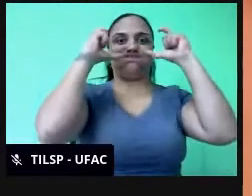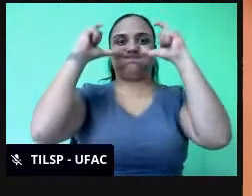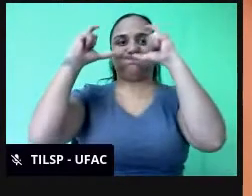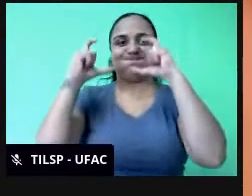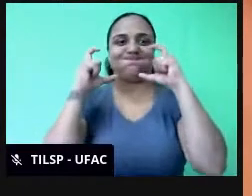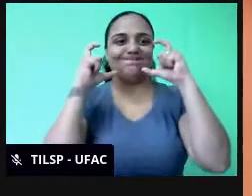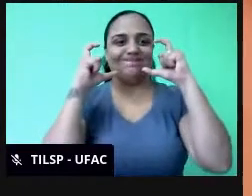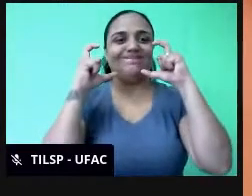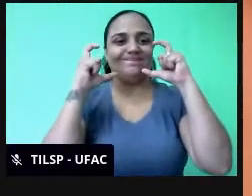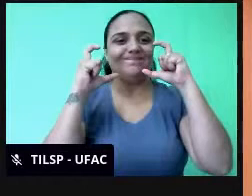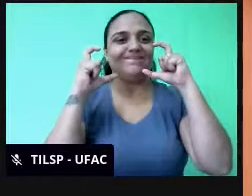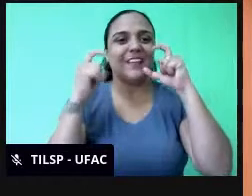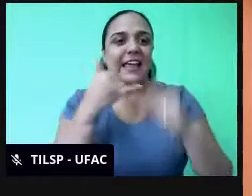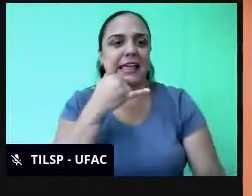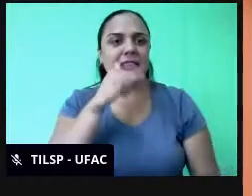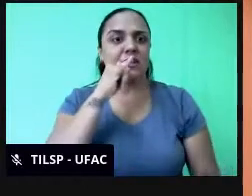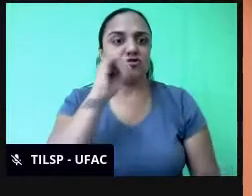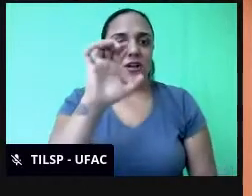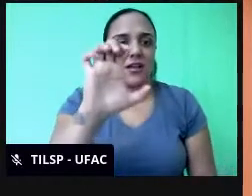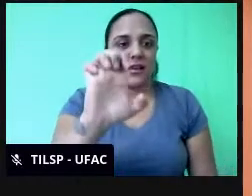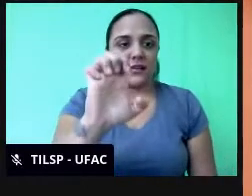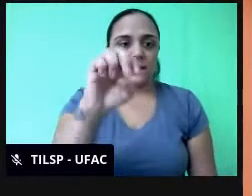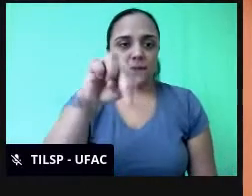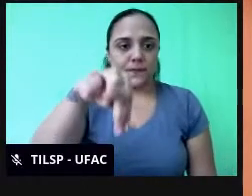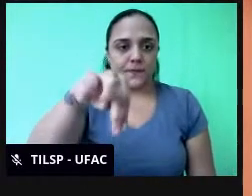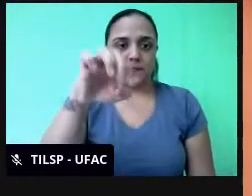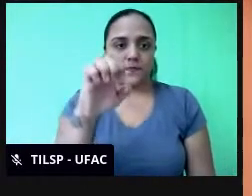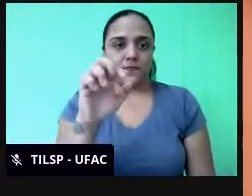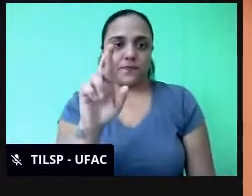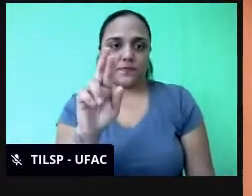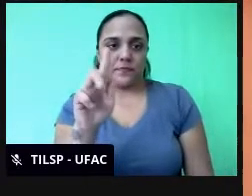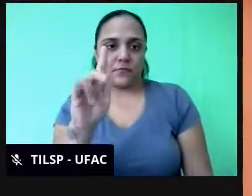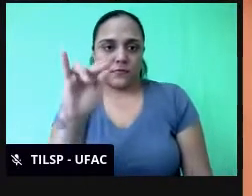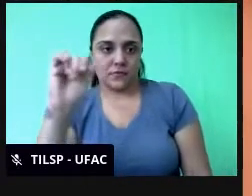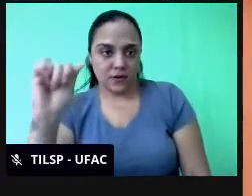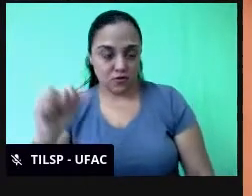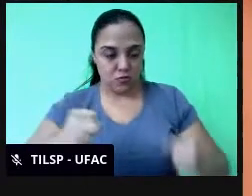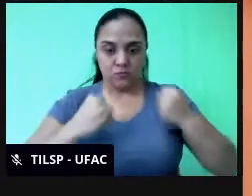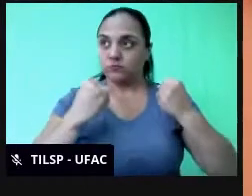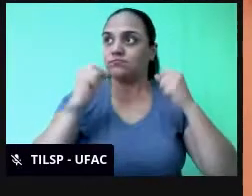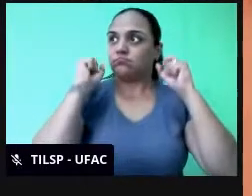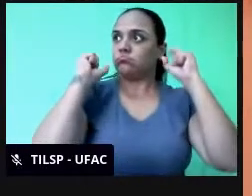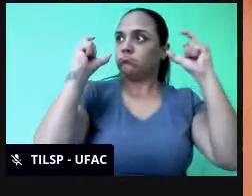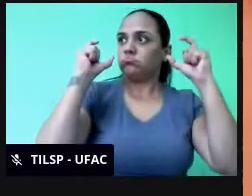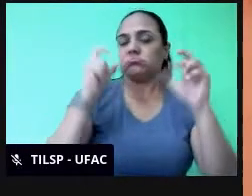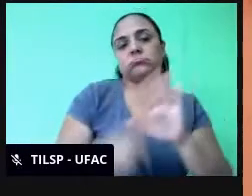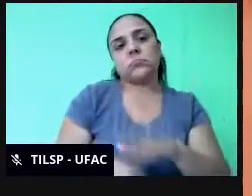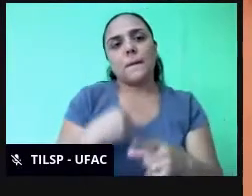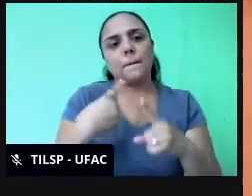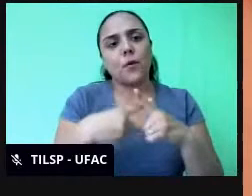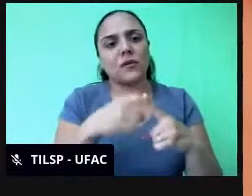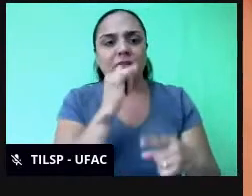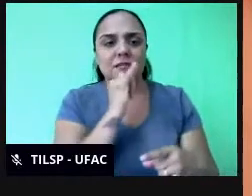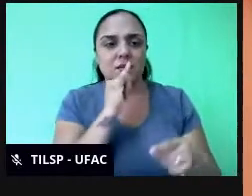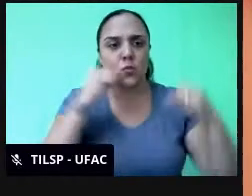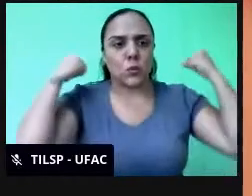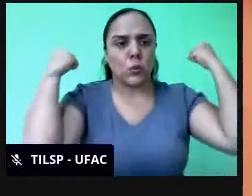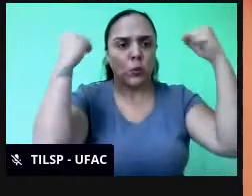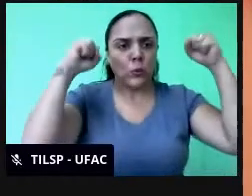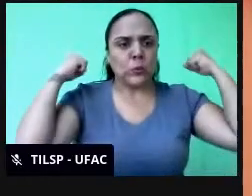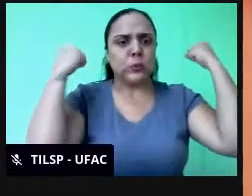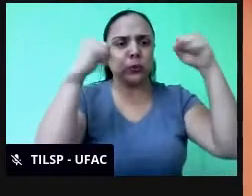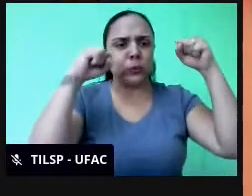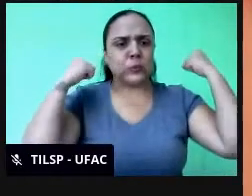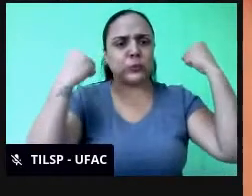em modalidades esportivas de alta intensidade e curta duração, como, por exemplo, o atletismo em provas